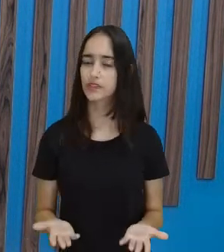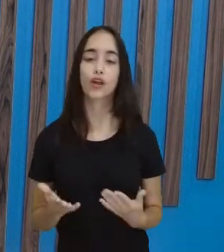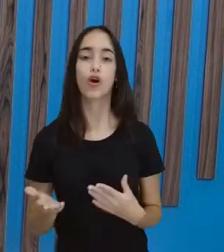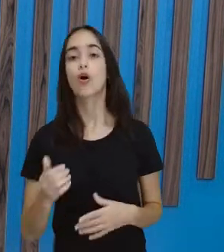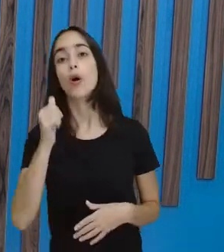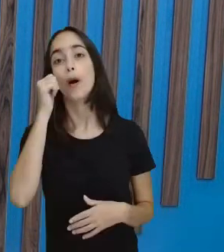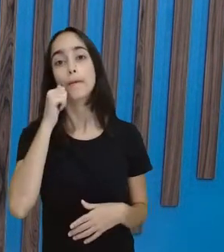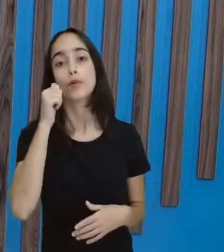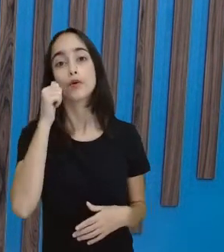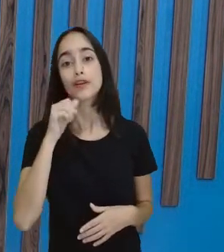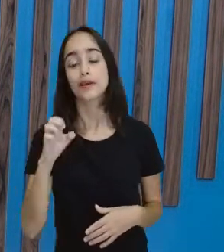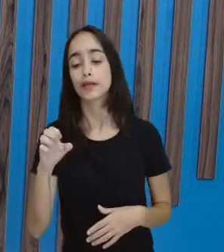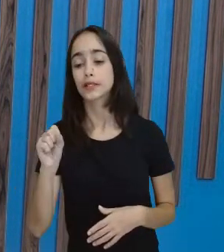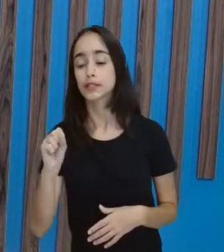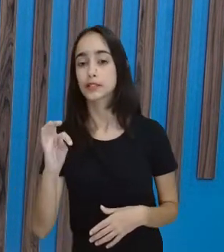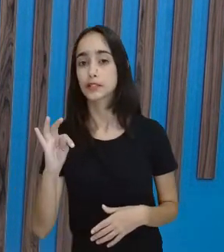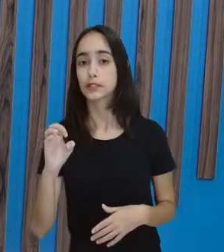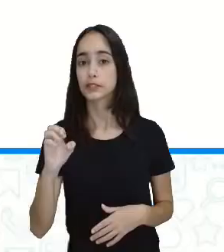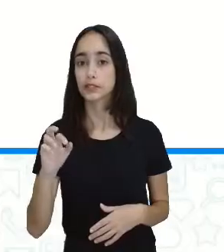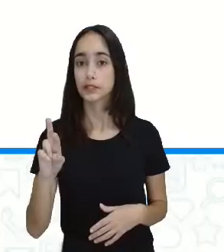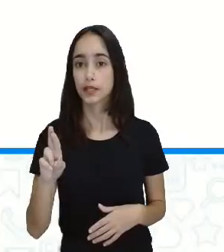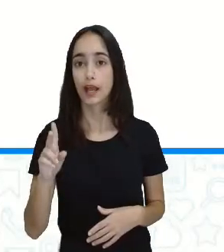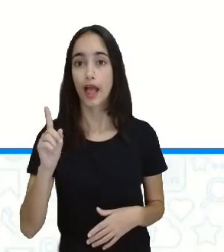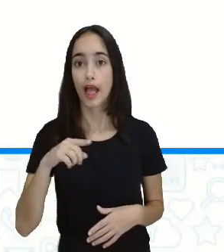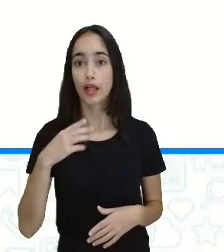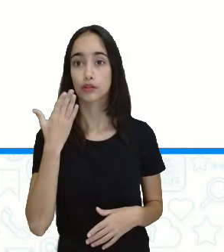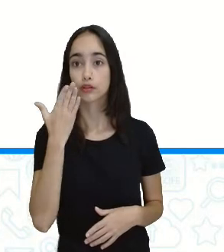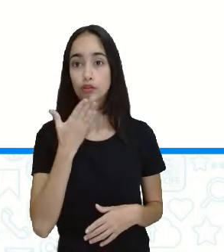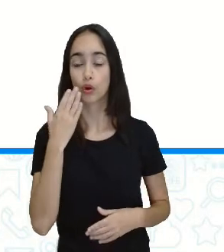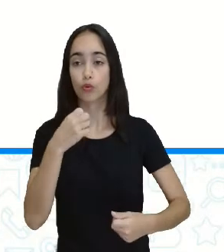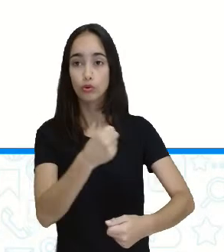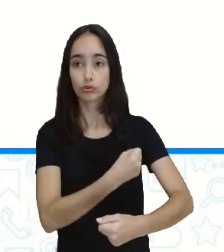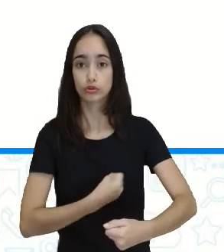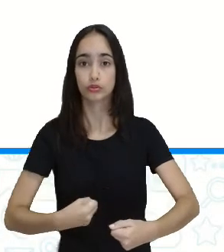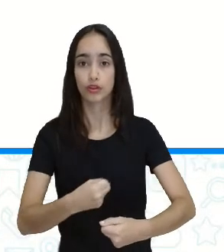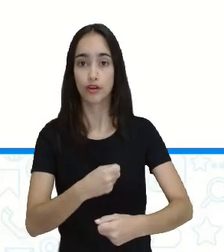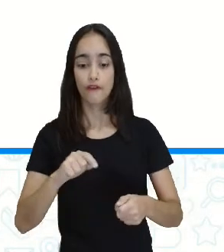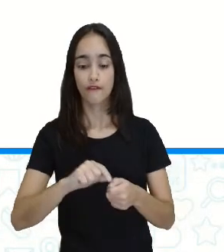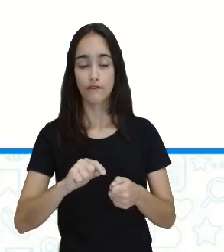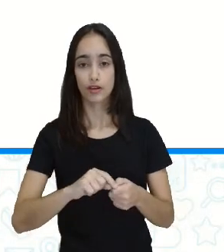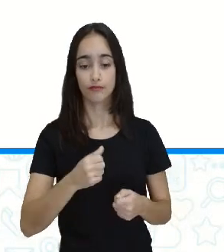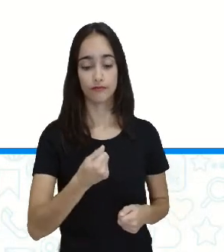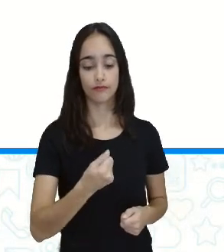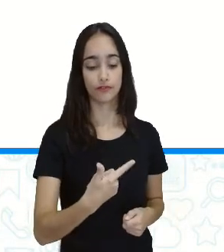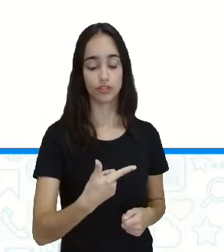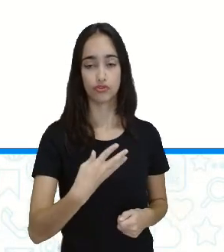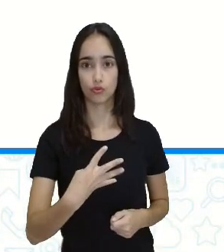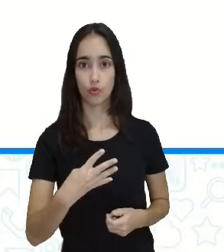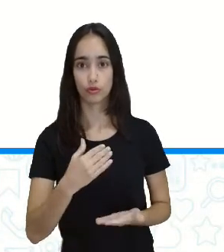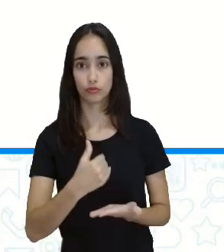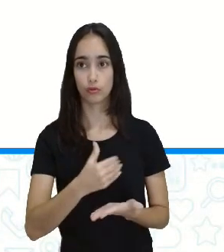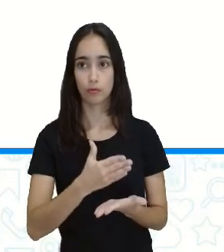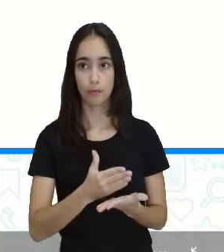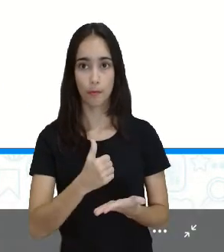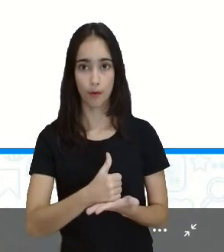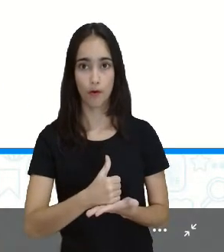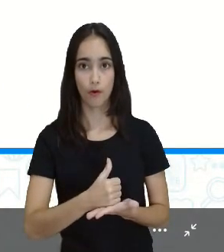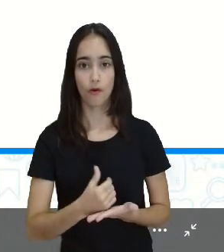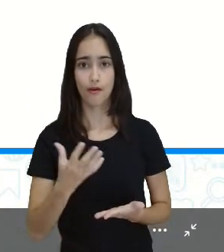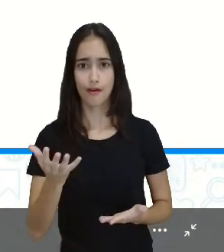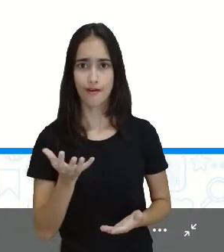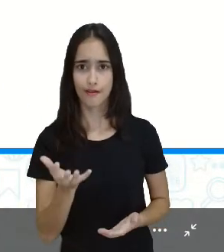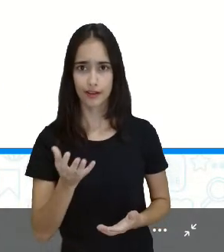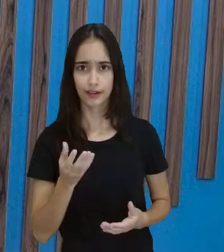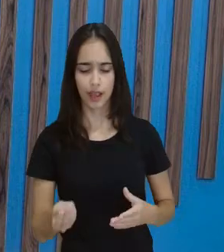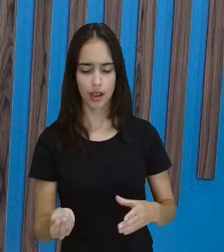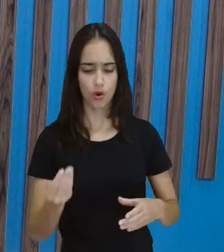uma. Quantas caixas ela irá precisar? Eu tenho aí a quantidade de cupcakes,